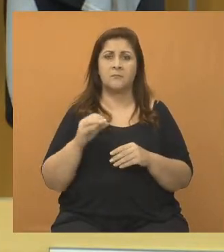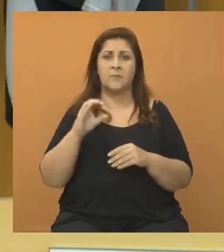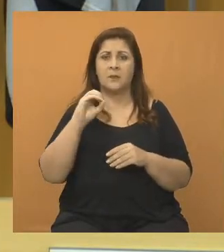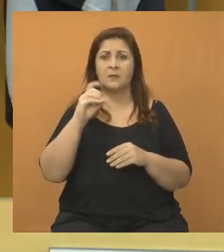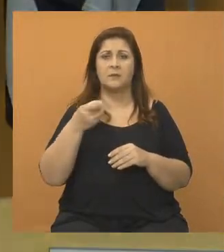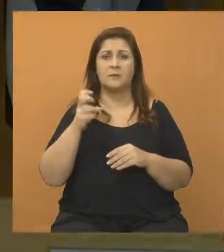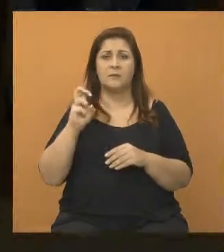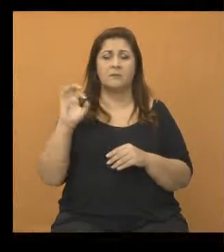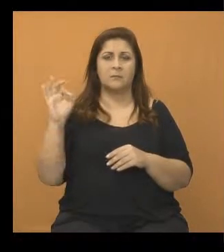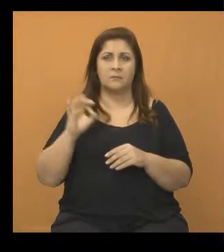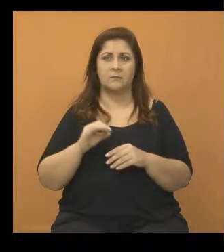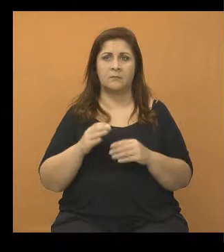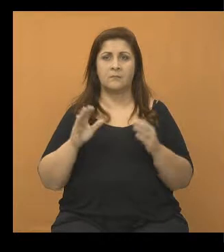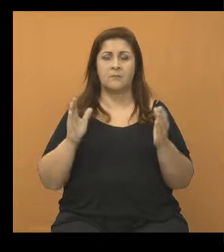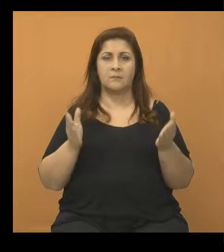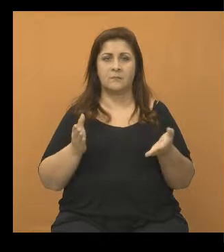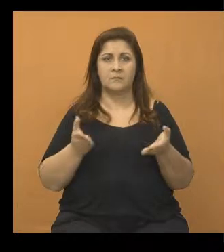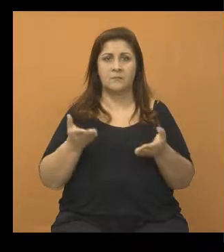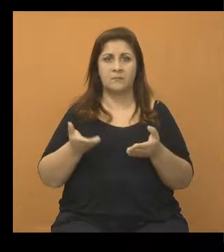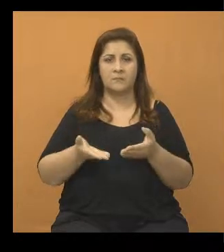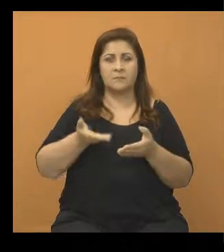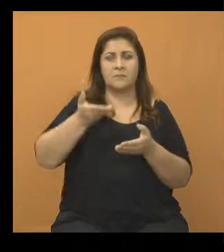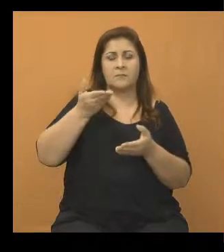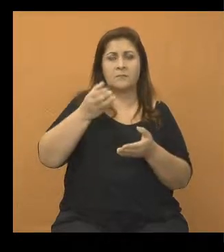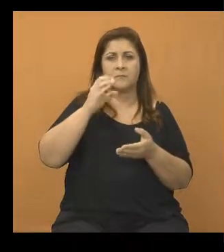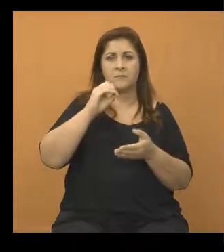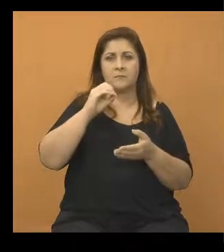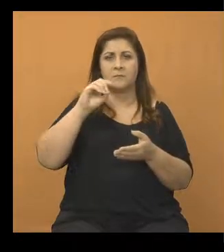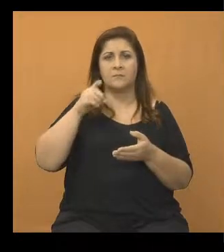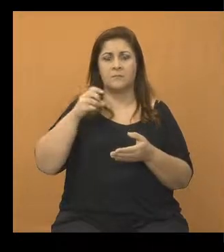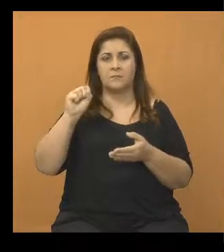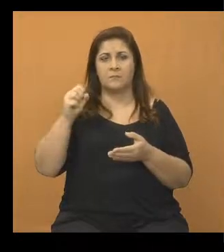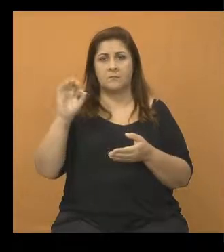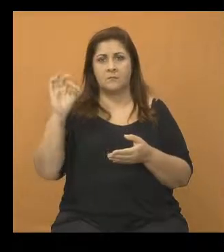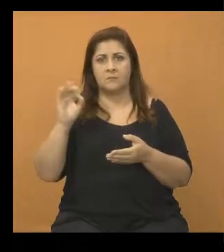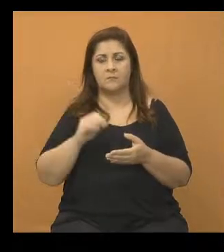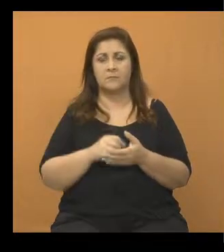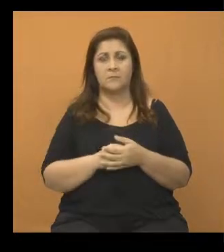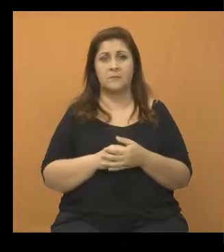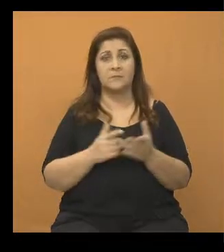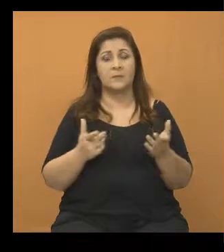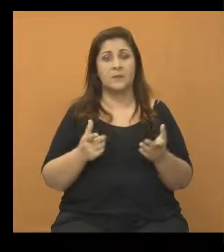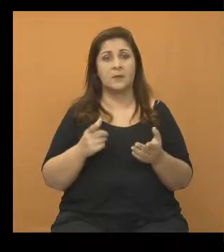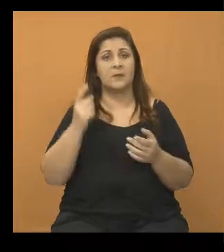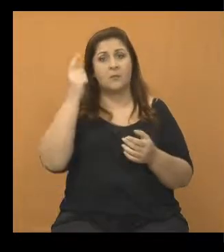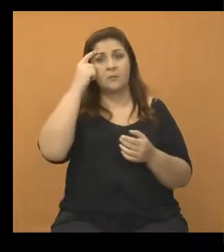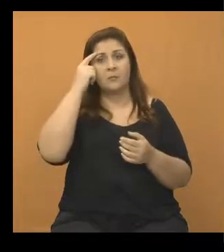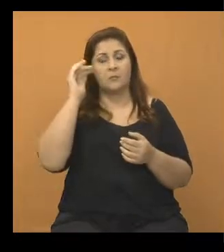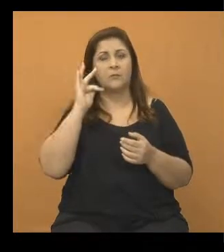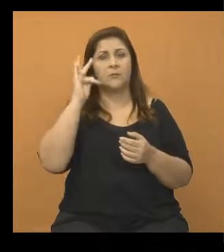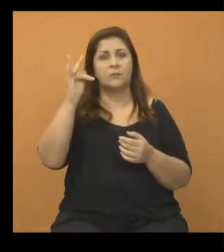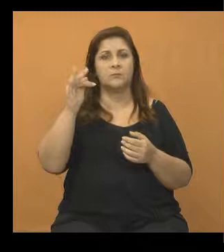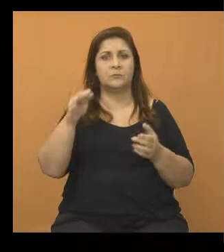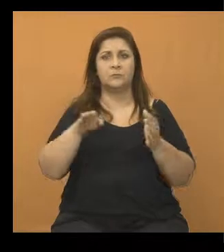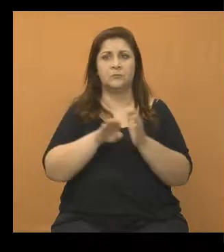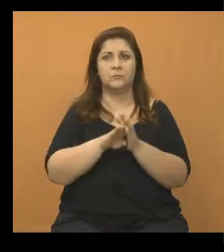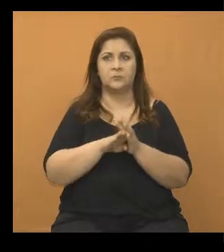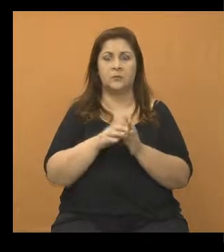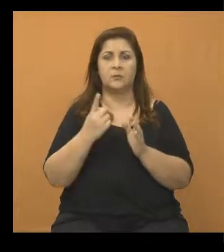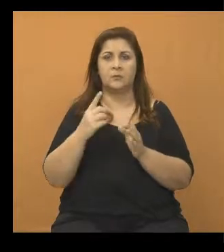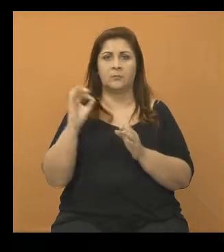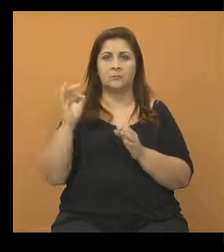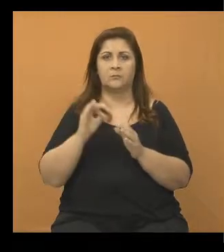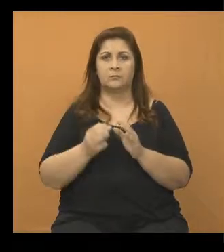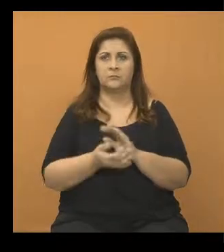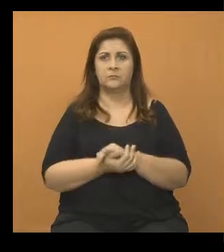já está subindo a LIC para 0,8%, e a intenção é no próximo ano chegar a 1%, né? Que é o... Mas ela já vem